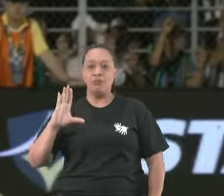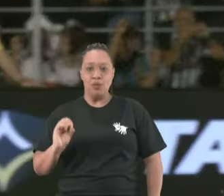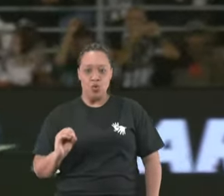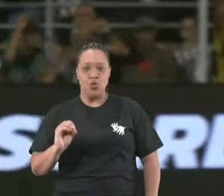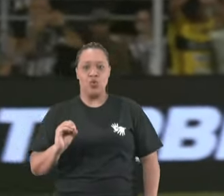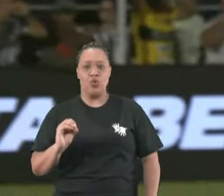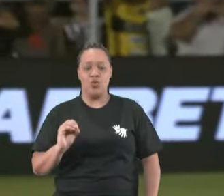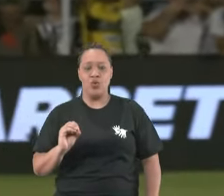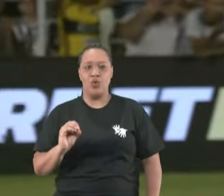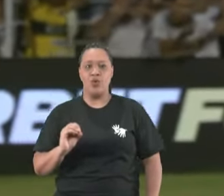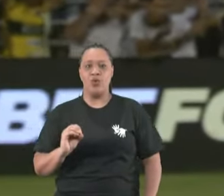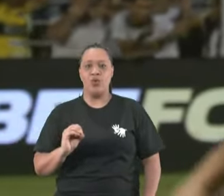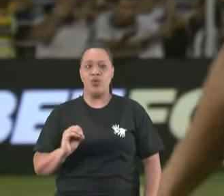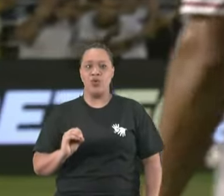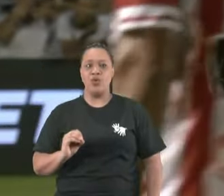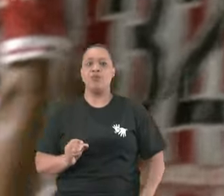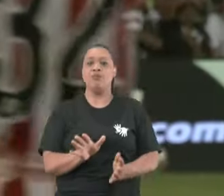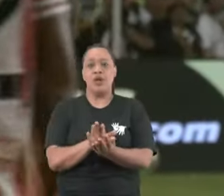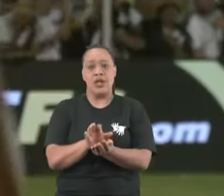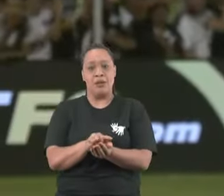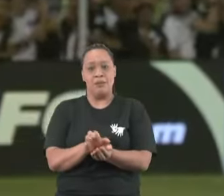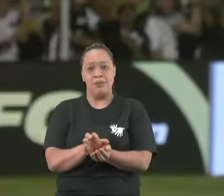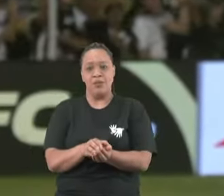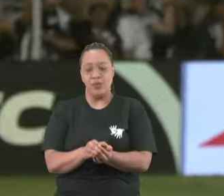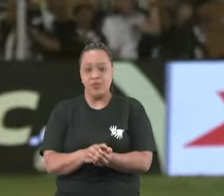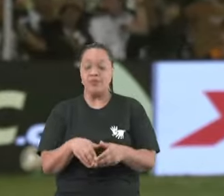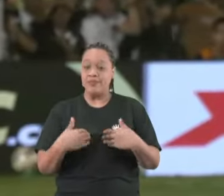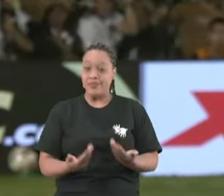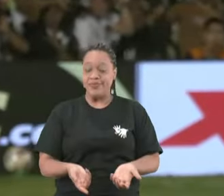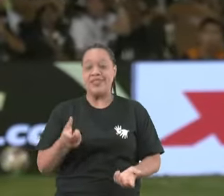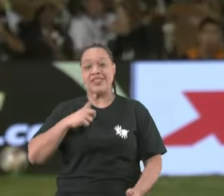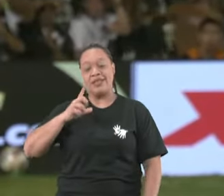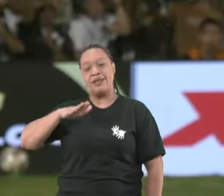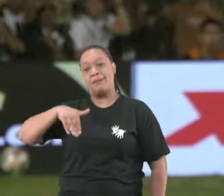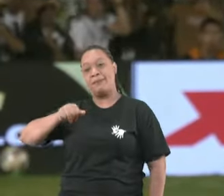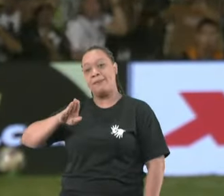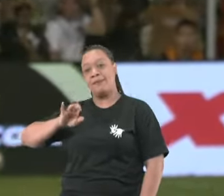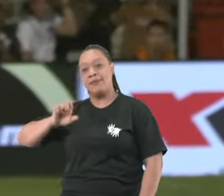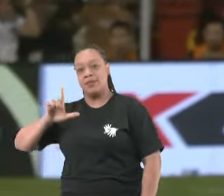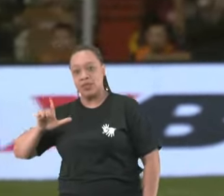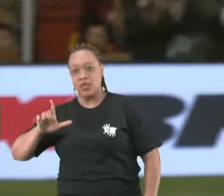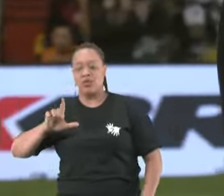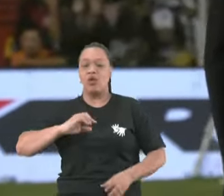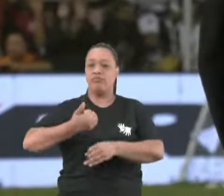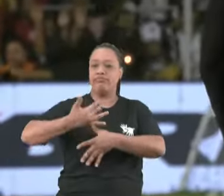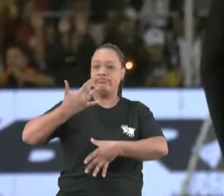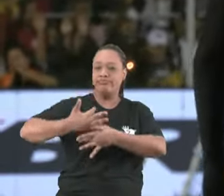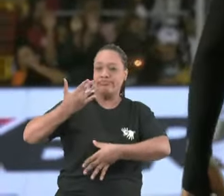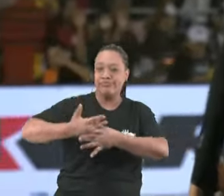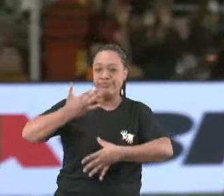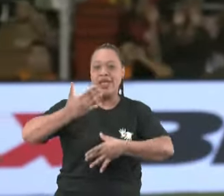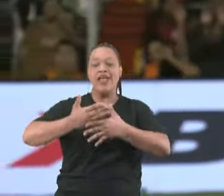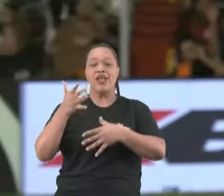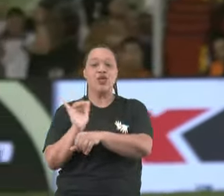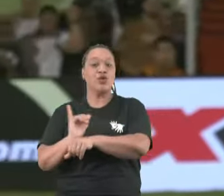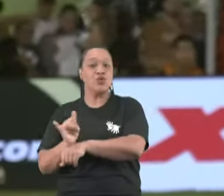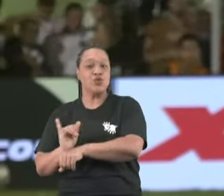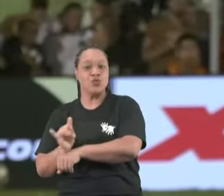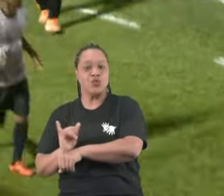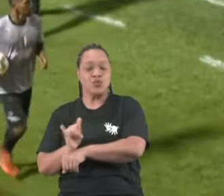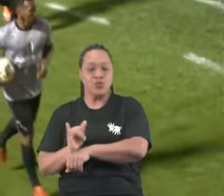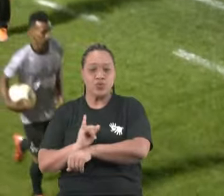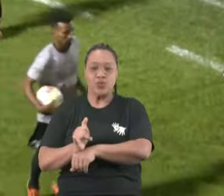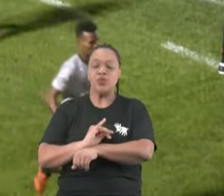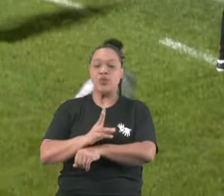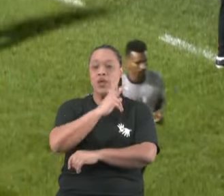Dona Flávia Gomes de Barros, ela, Manuel, seu Flávio, o Arthur que está em